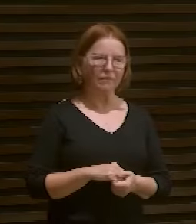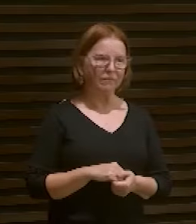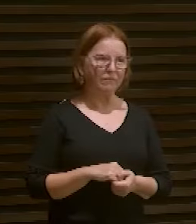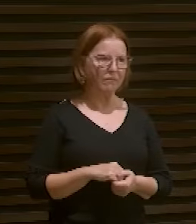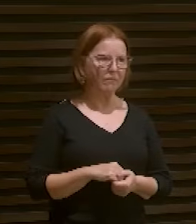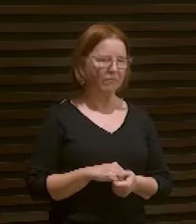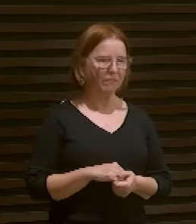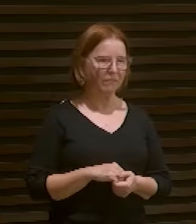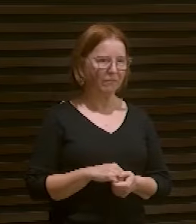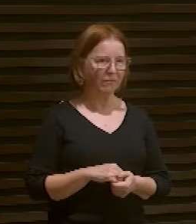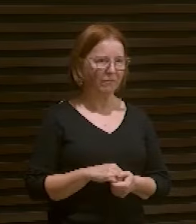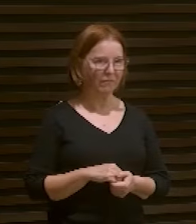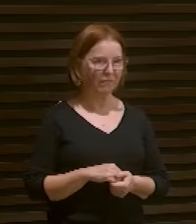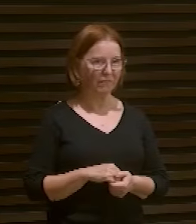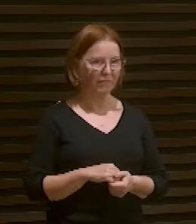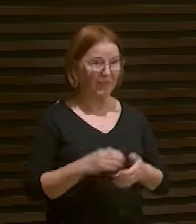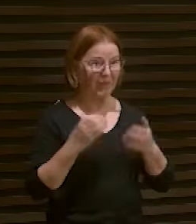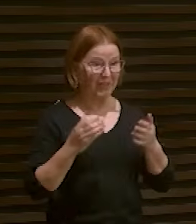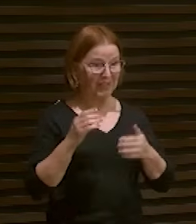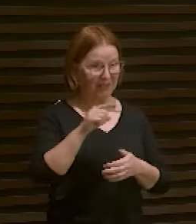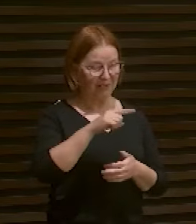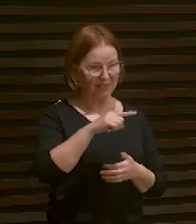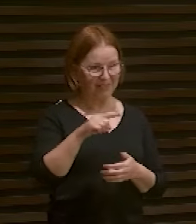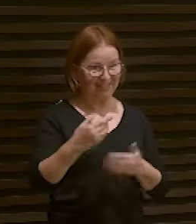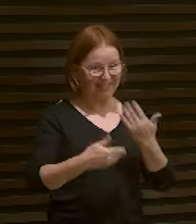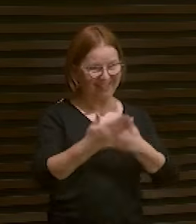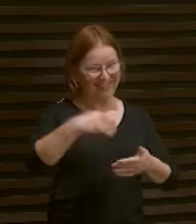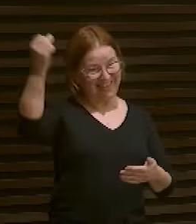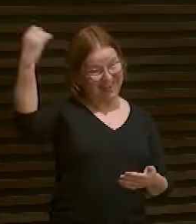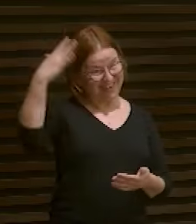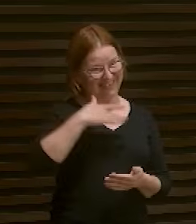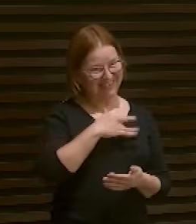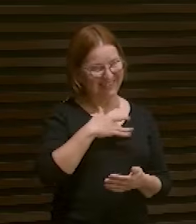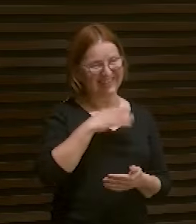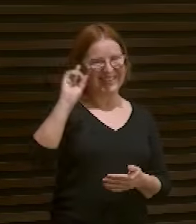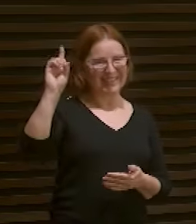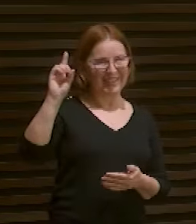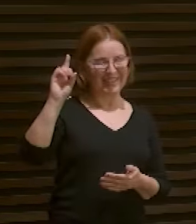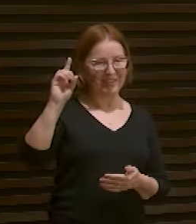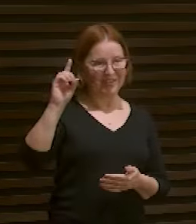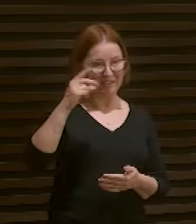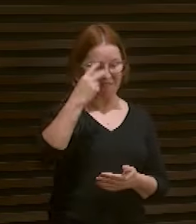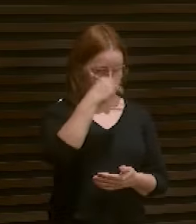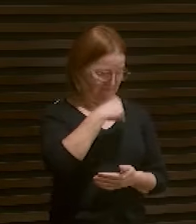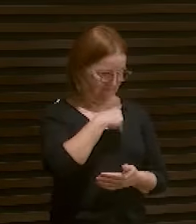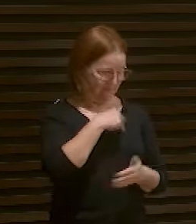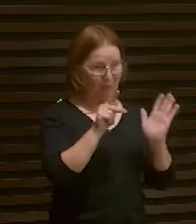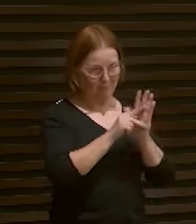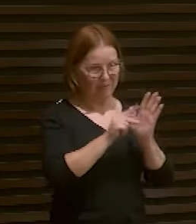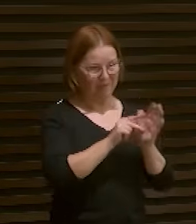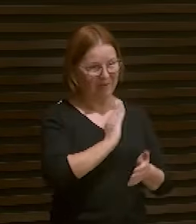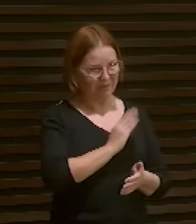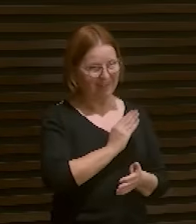Agora, eu quero levar você hoje, pela graça, pela misericórdia de Deus, a examinar o seu coração, para